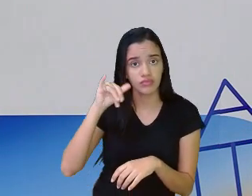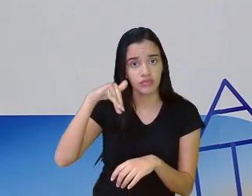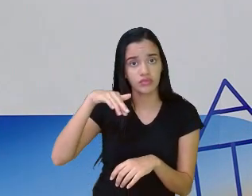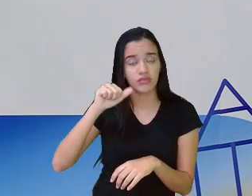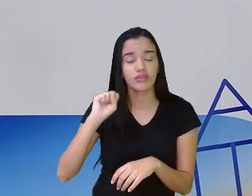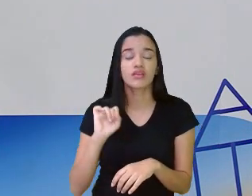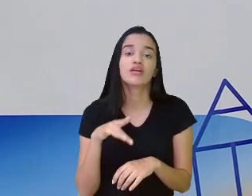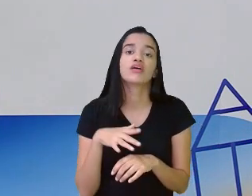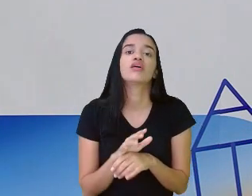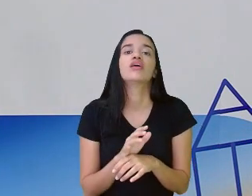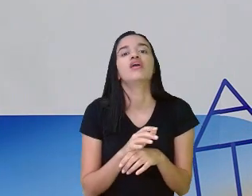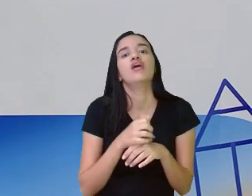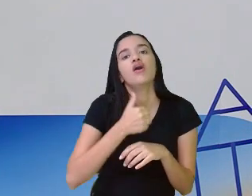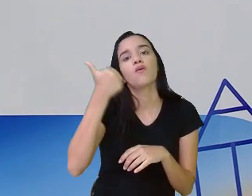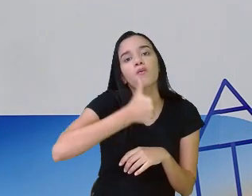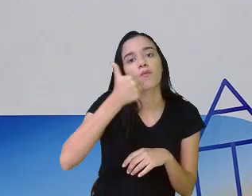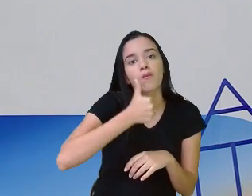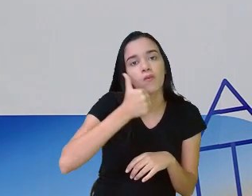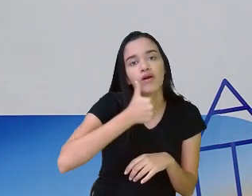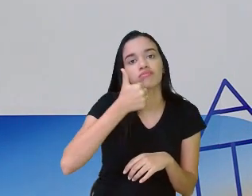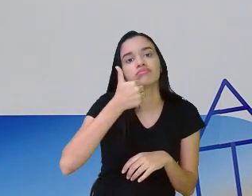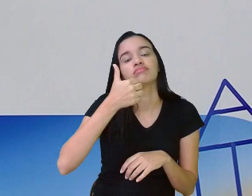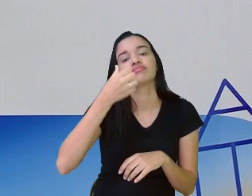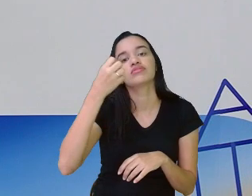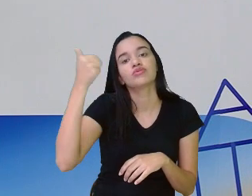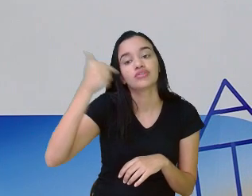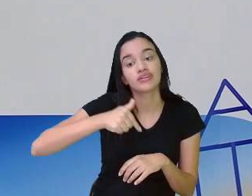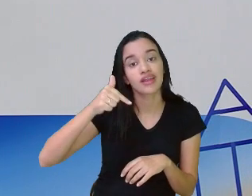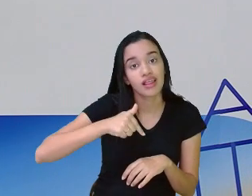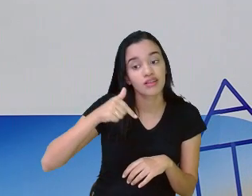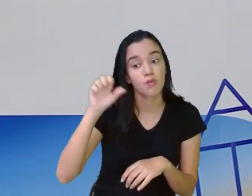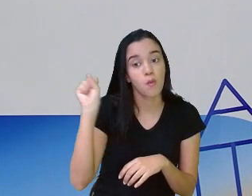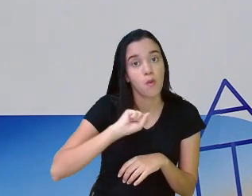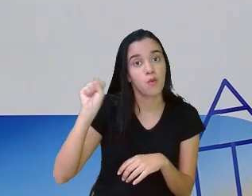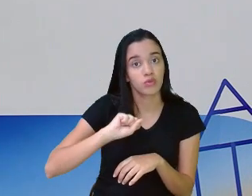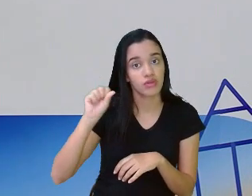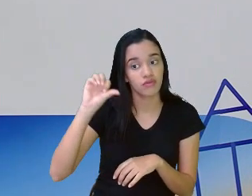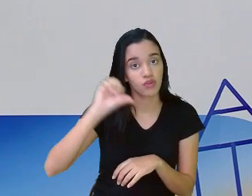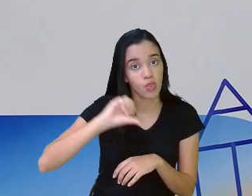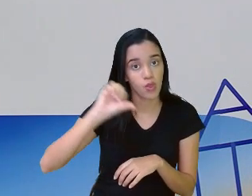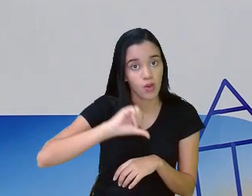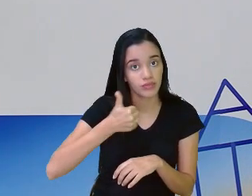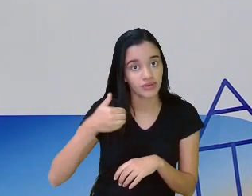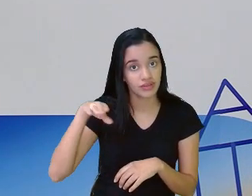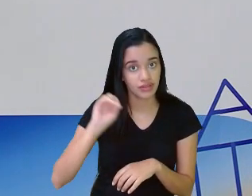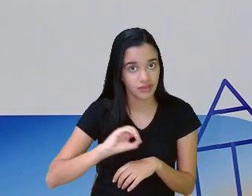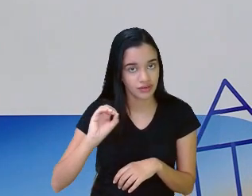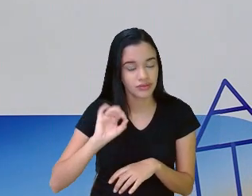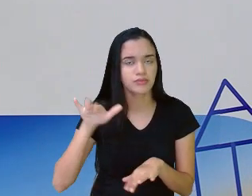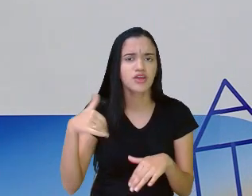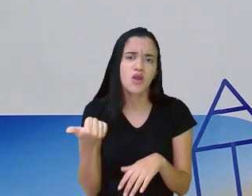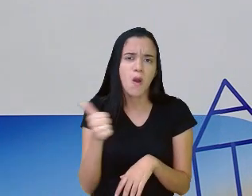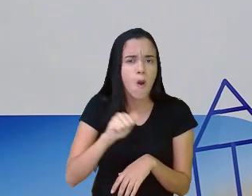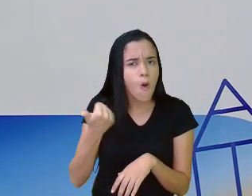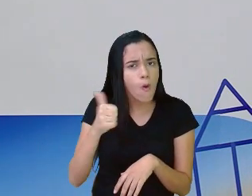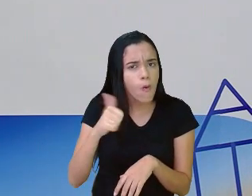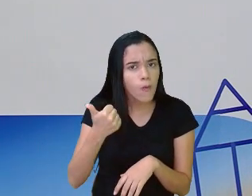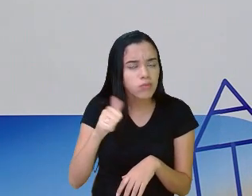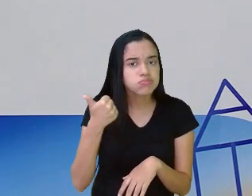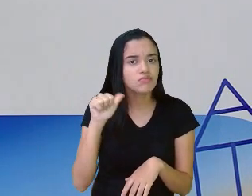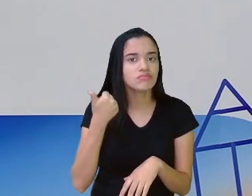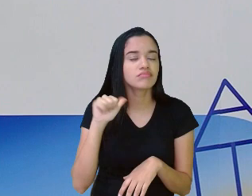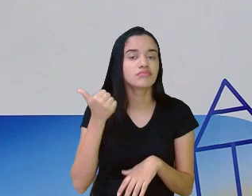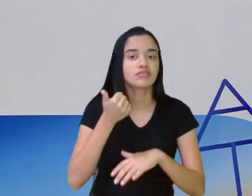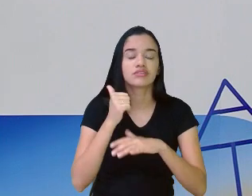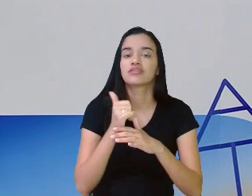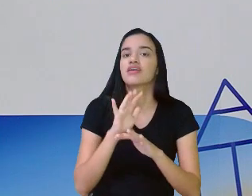4º, 5º, 6º, 7º, 8º, 9º e 10º. Professor, e 11? É um 11? É a